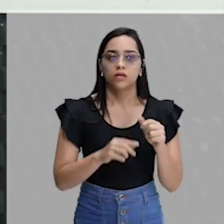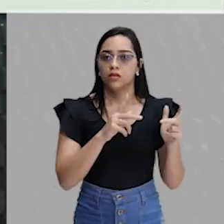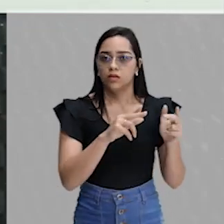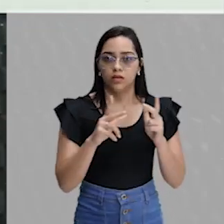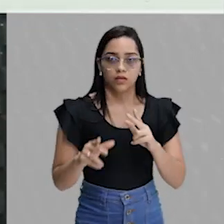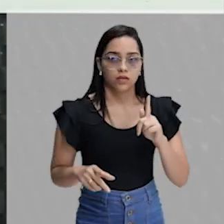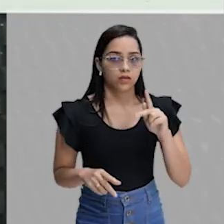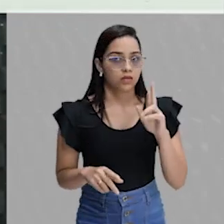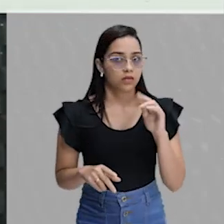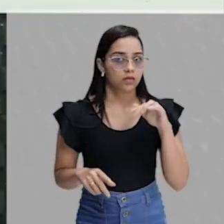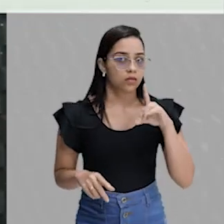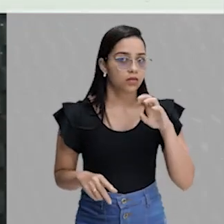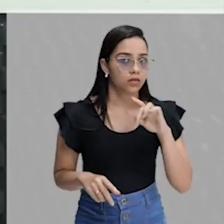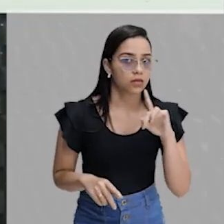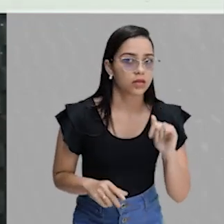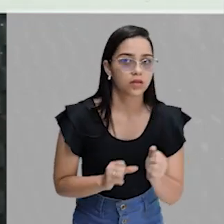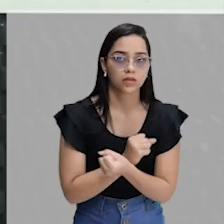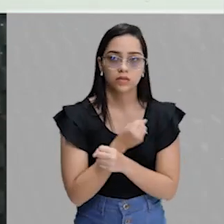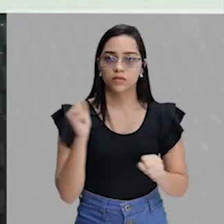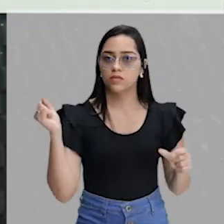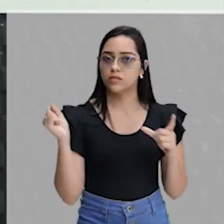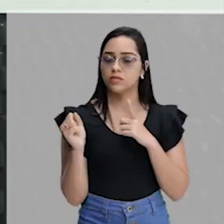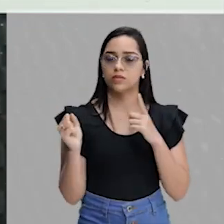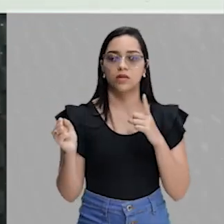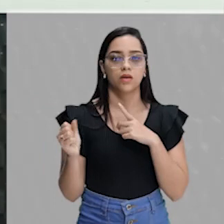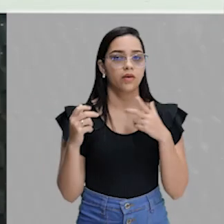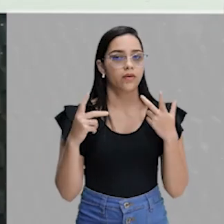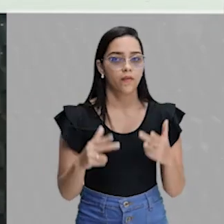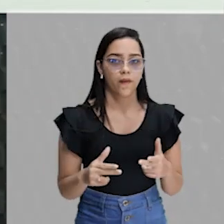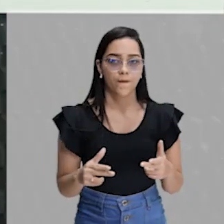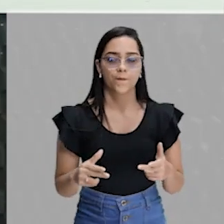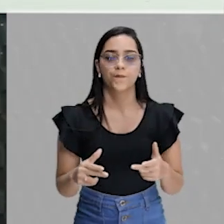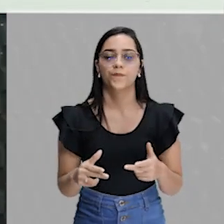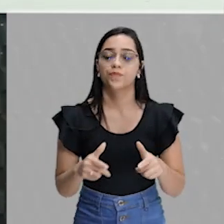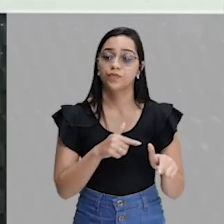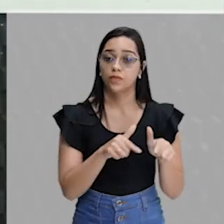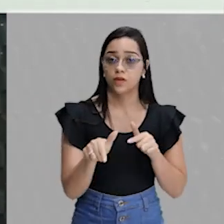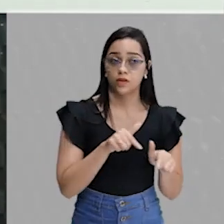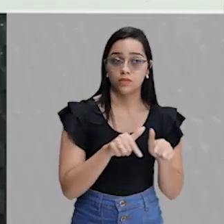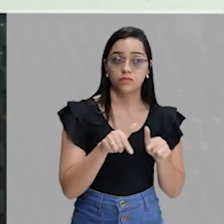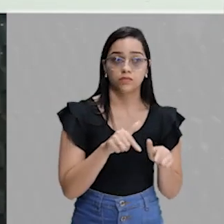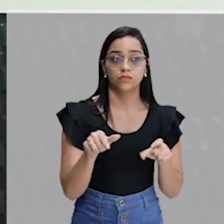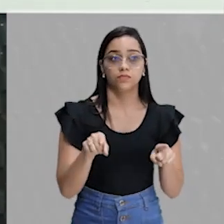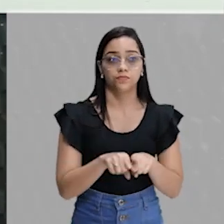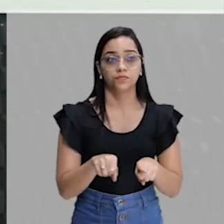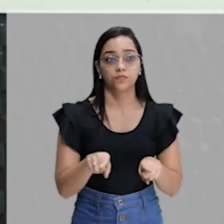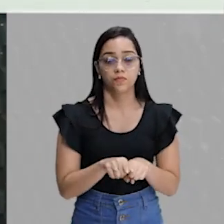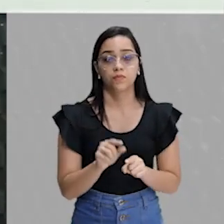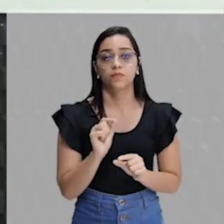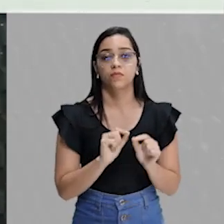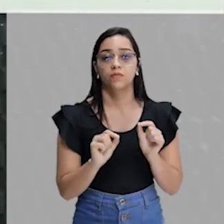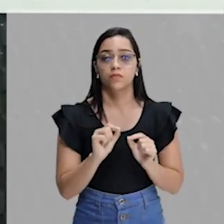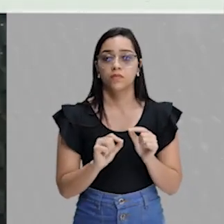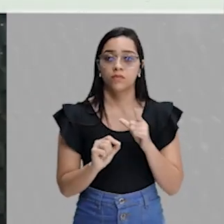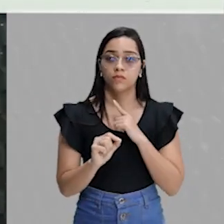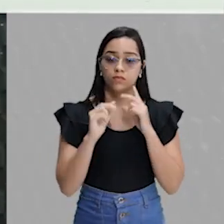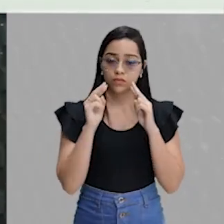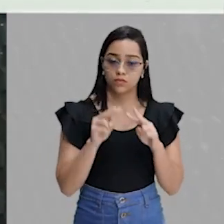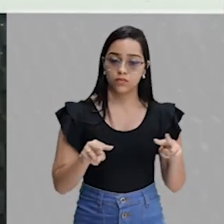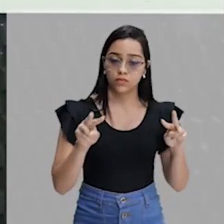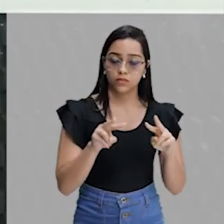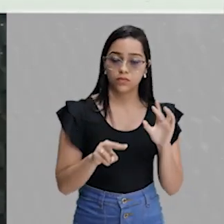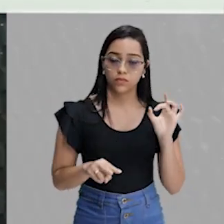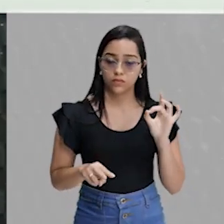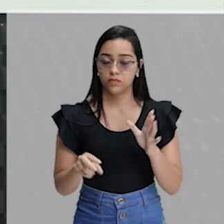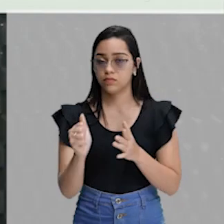mesma grandeza, né, as energias de fato têm a mesma grandeza do trabalho, certo? Olhando apenas para